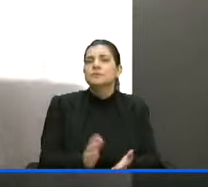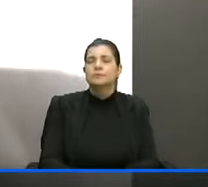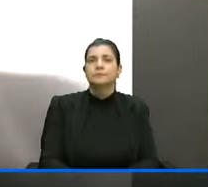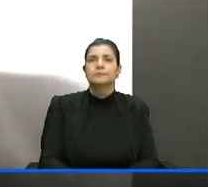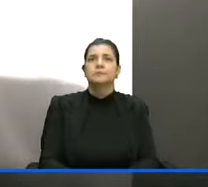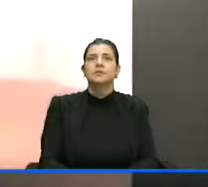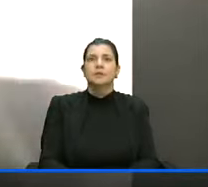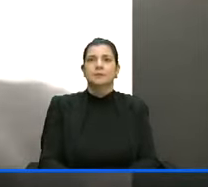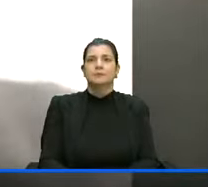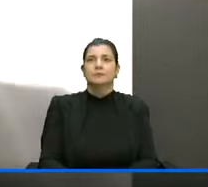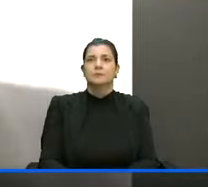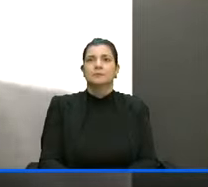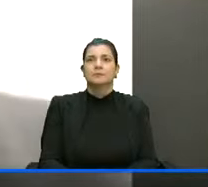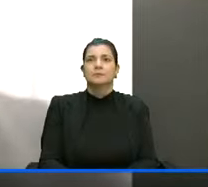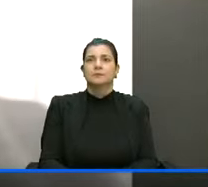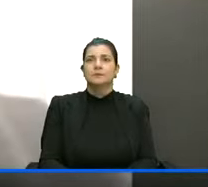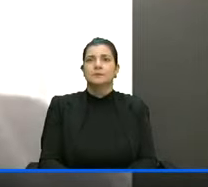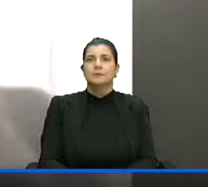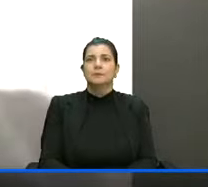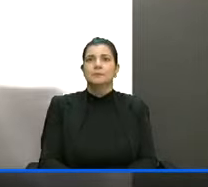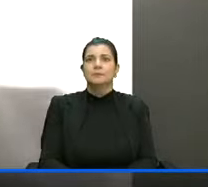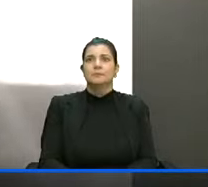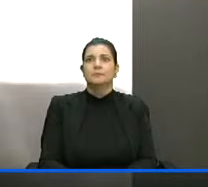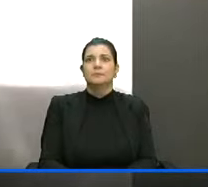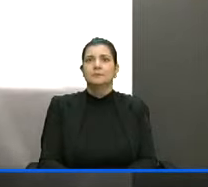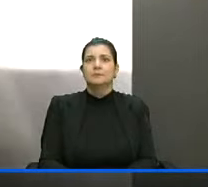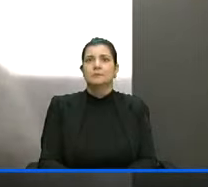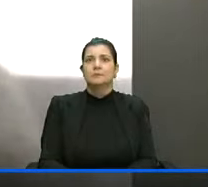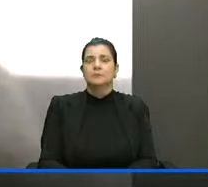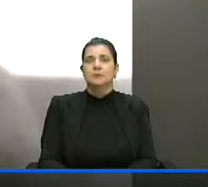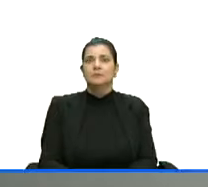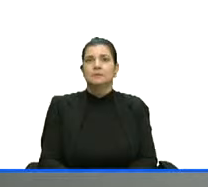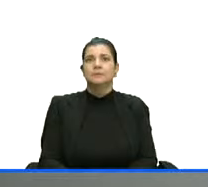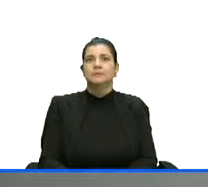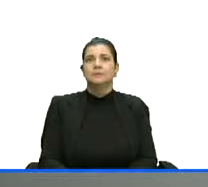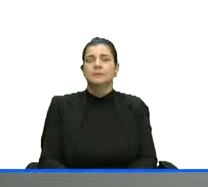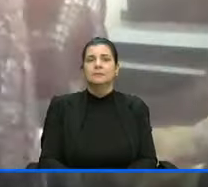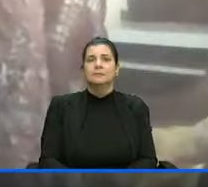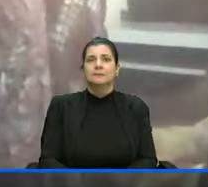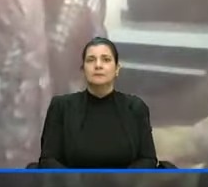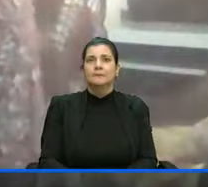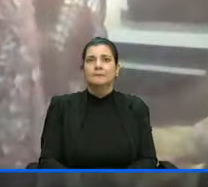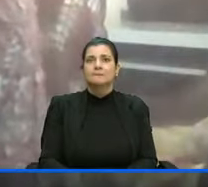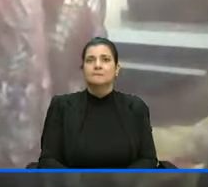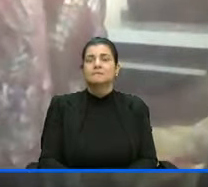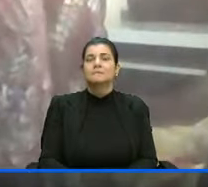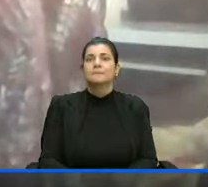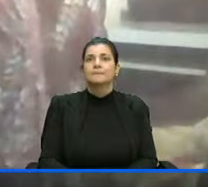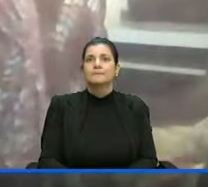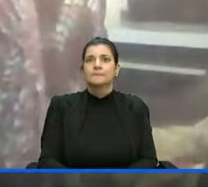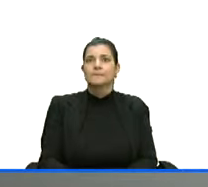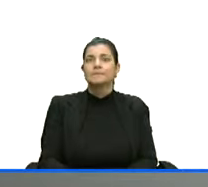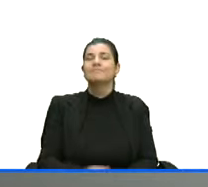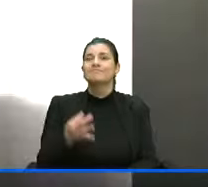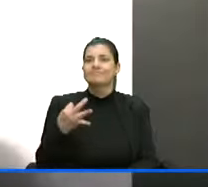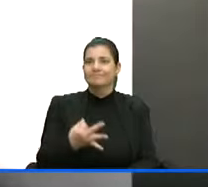muito, Sofia. Muito bem, eu Isabel. Não, não. Porque, bem, a gente certo. Tem que pensar a política, né? Está muito